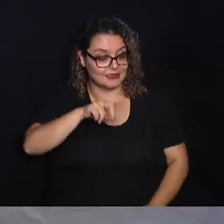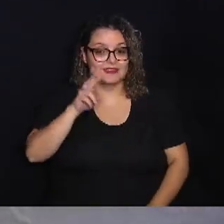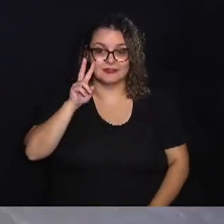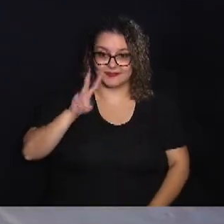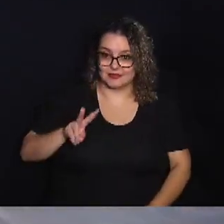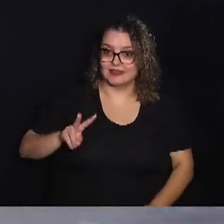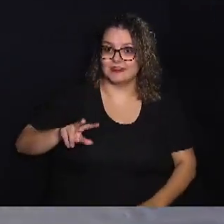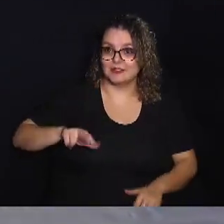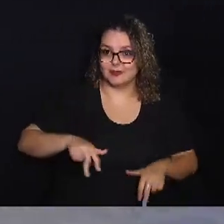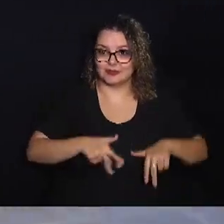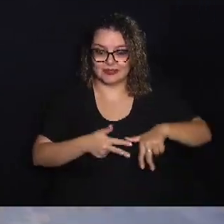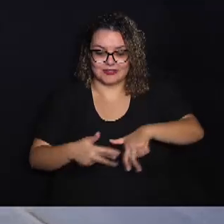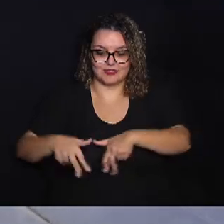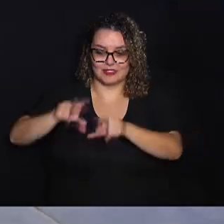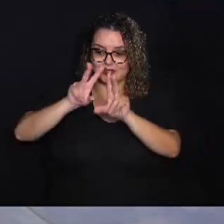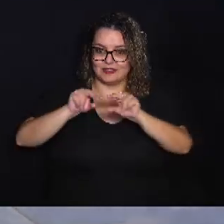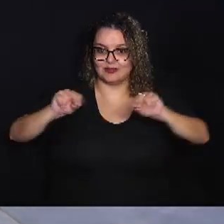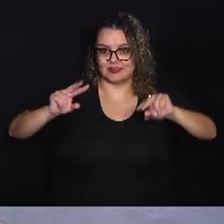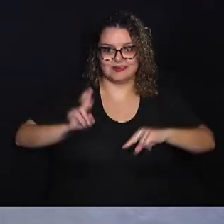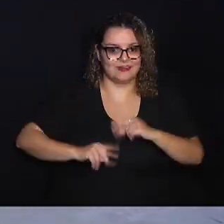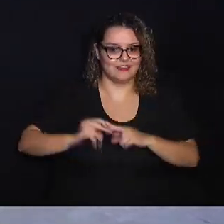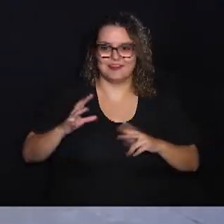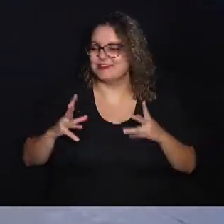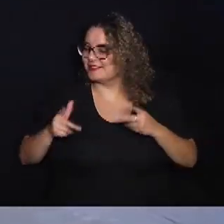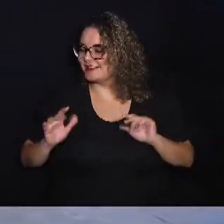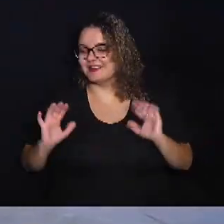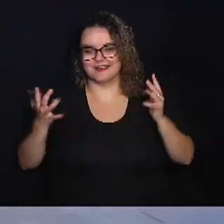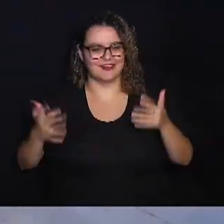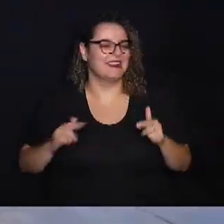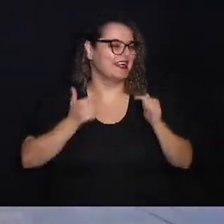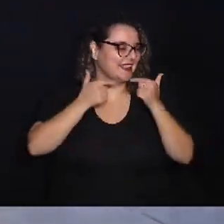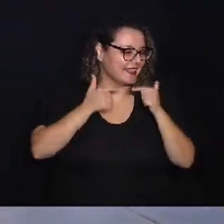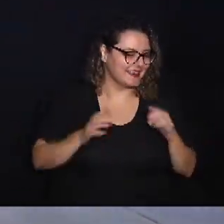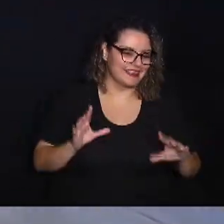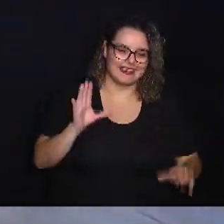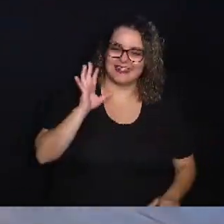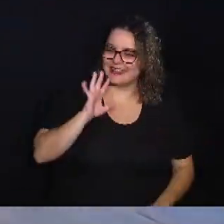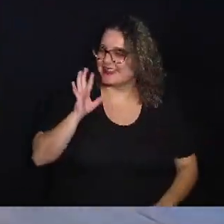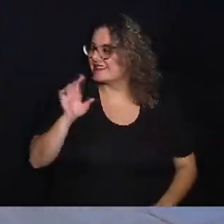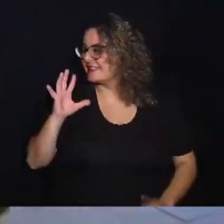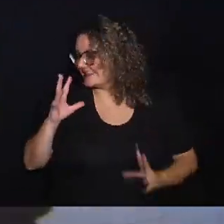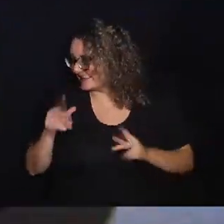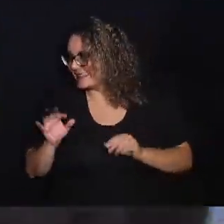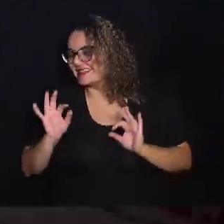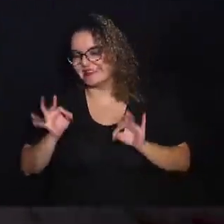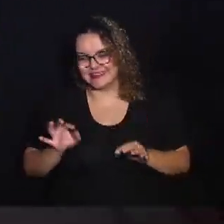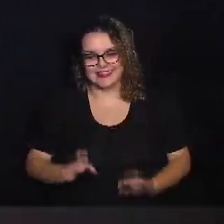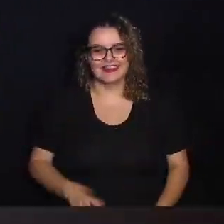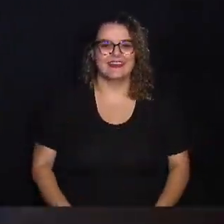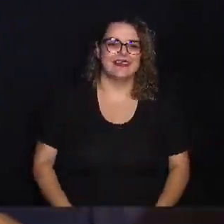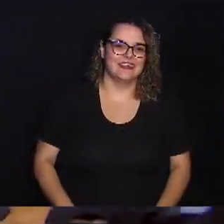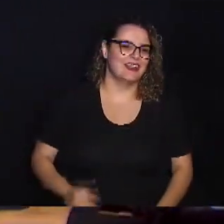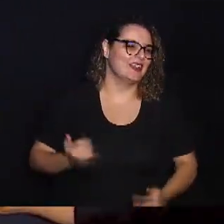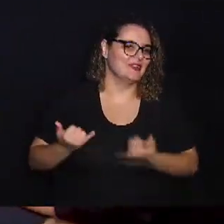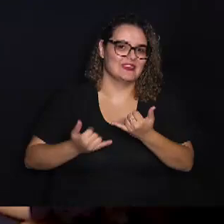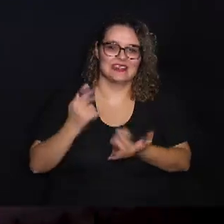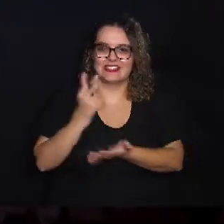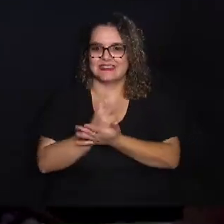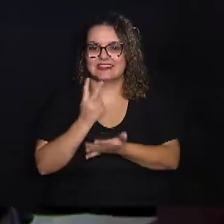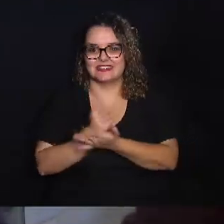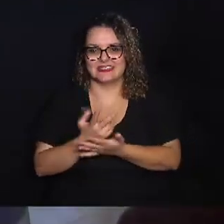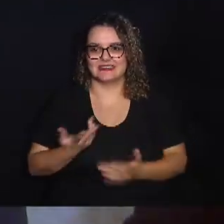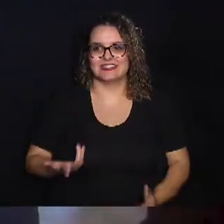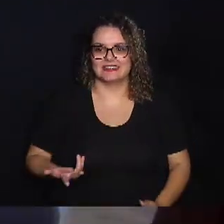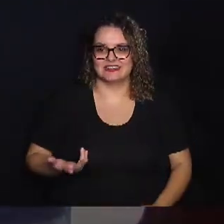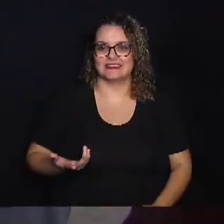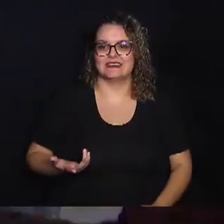da quadrilha, e tudo é festa. Tudo aqui é festa, né? É verdade. A gente brinca o tempo todo, a gente trabalha